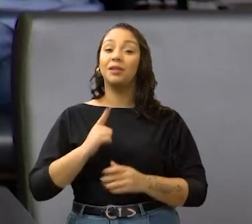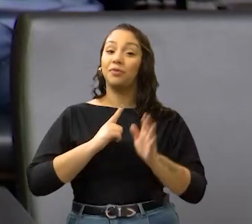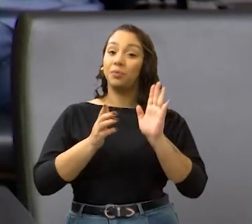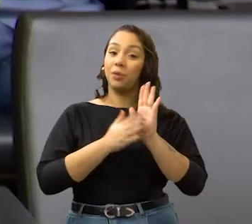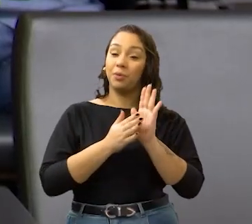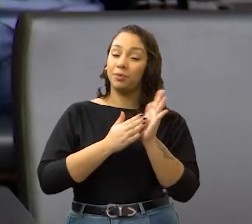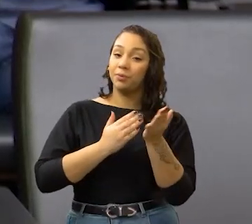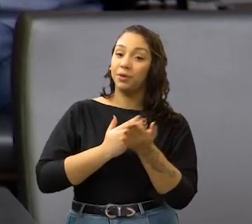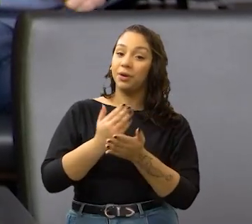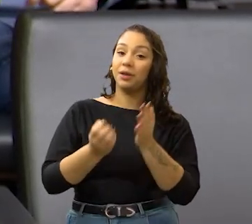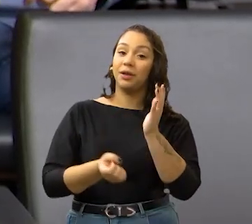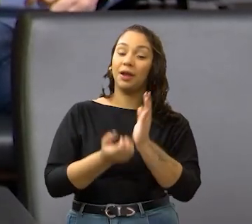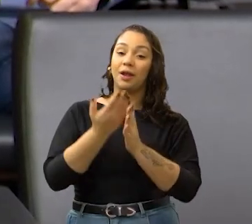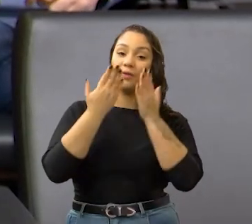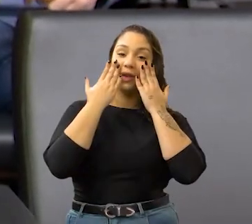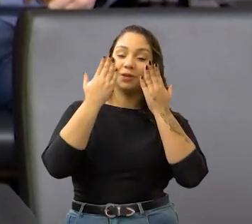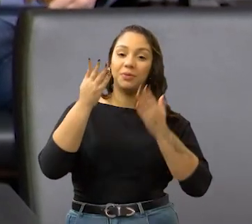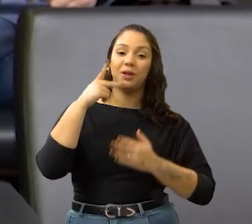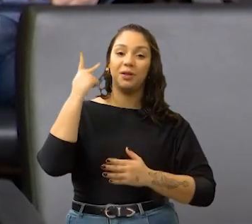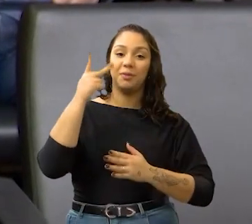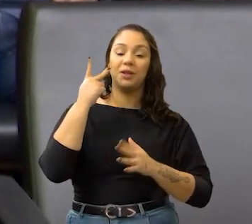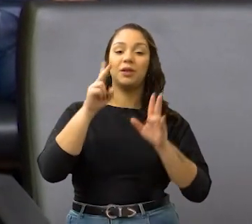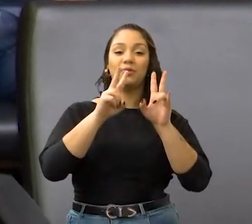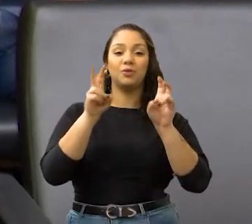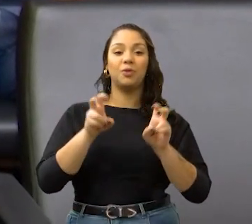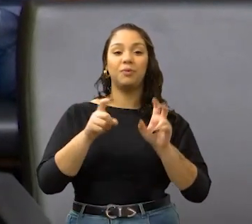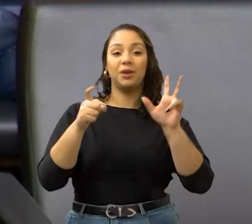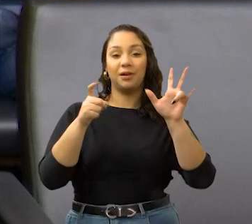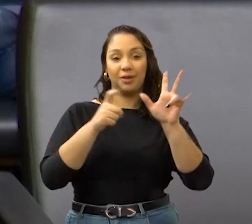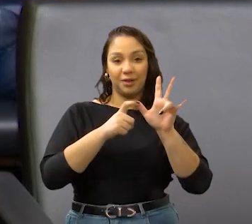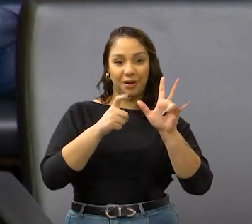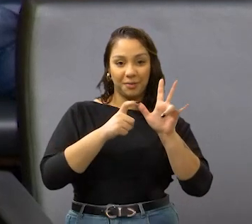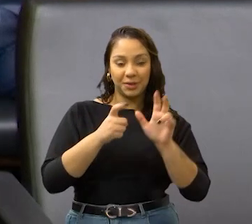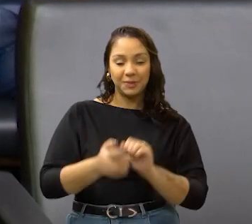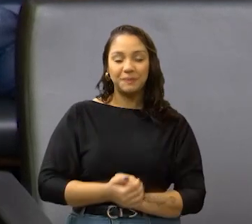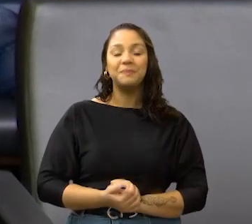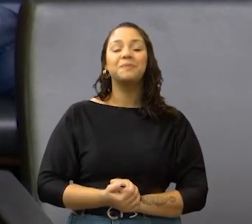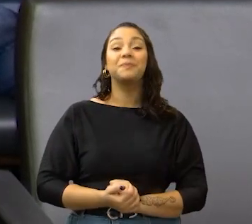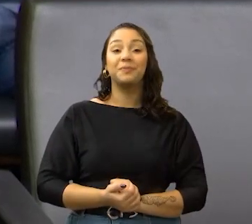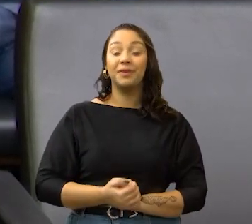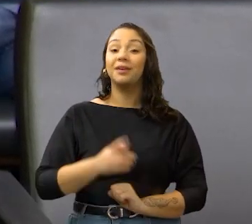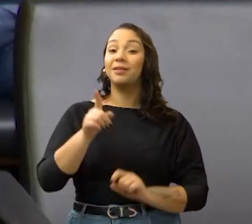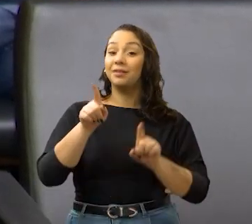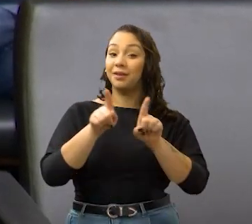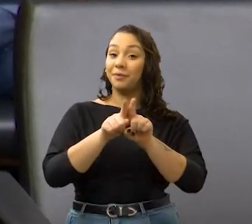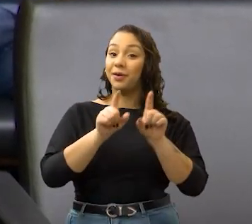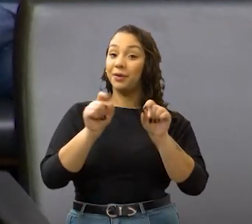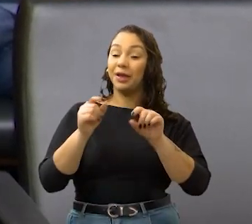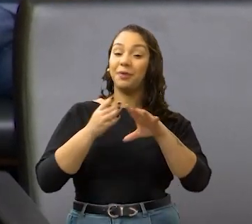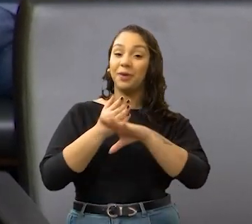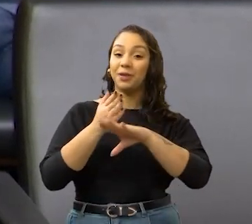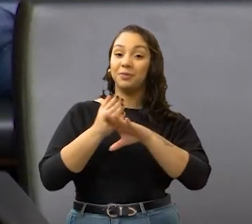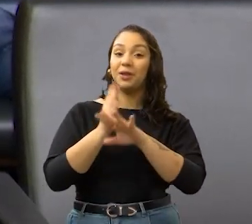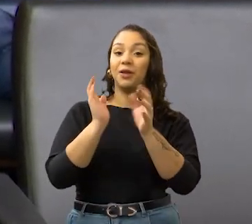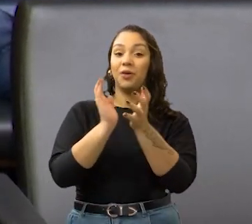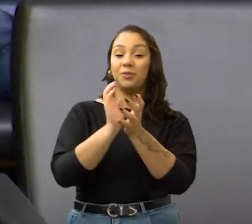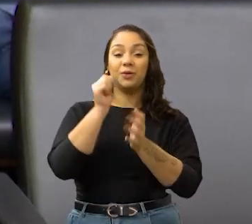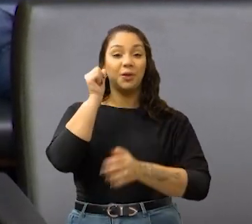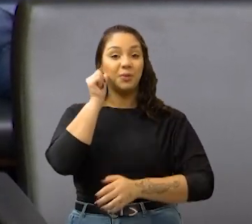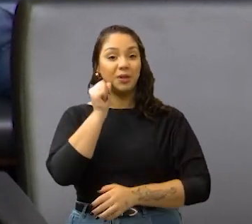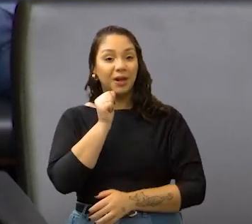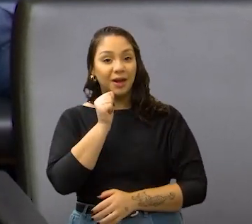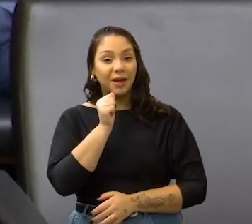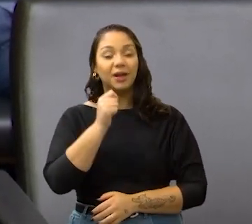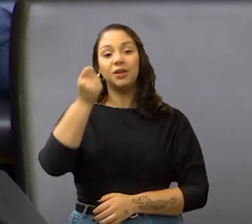Teve a iniciativa também de criar a Frente Parlamentar da Cannabis Medicinal. É ainda membro da Comissão